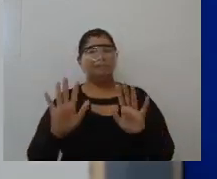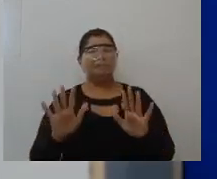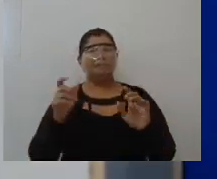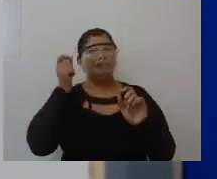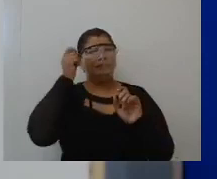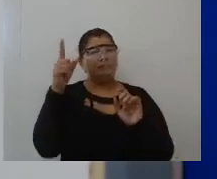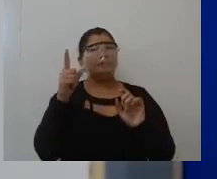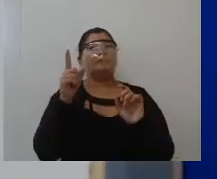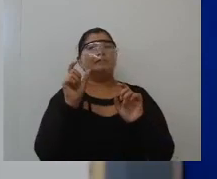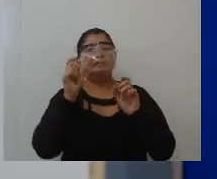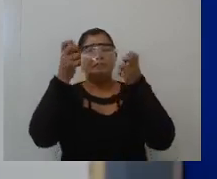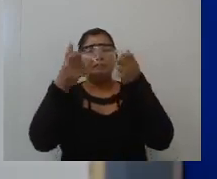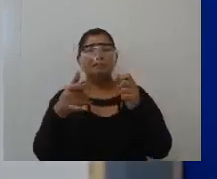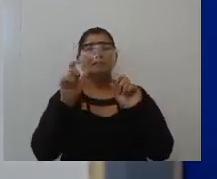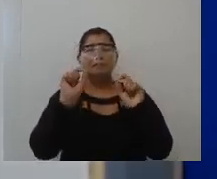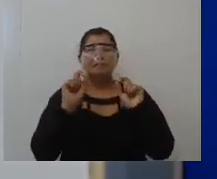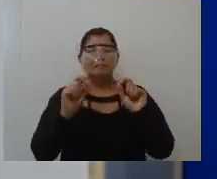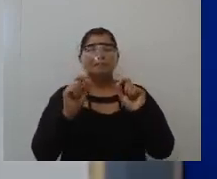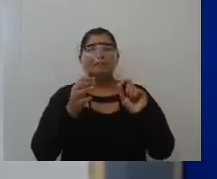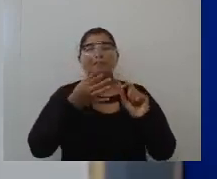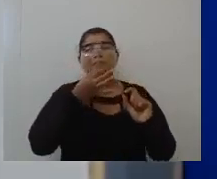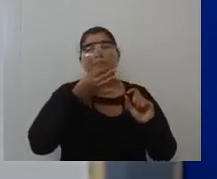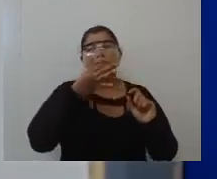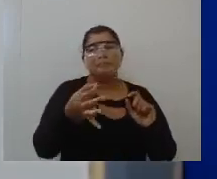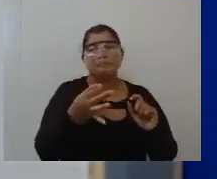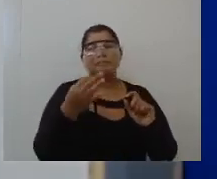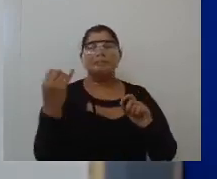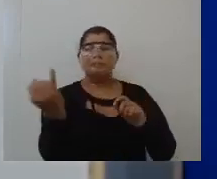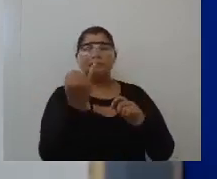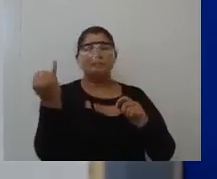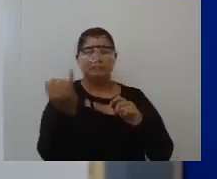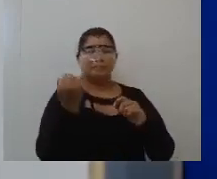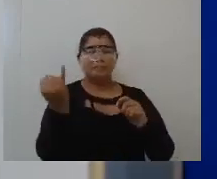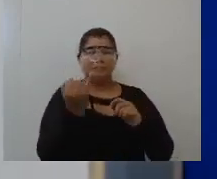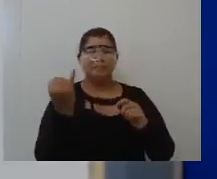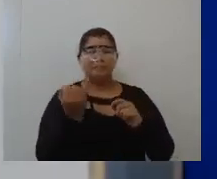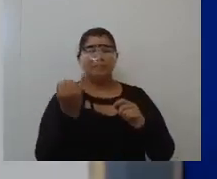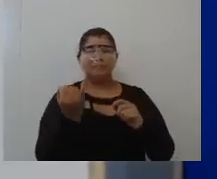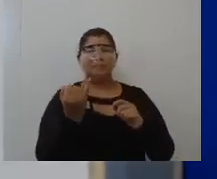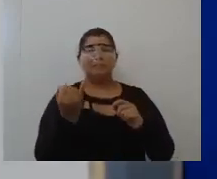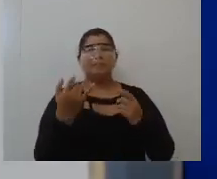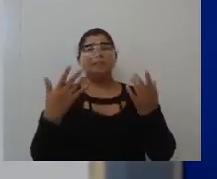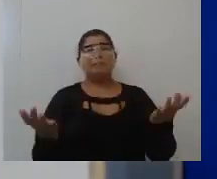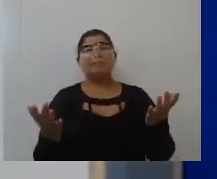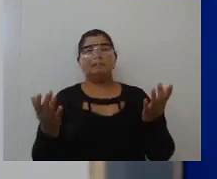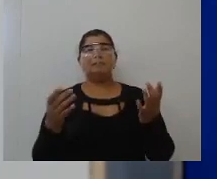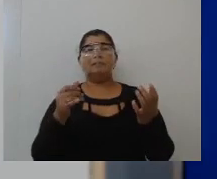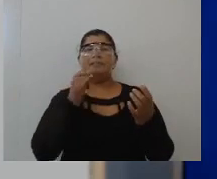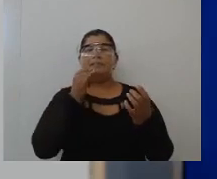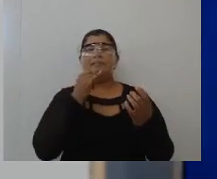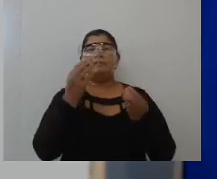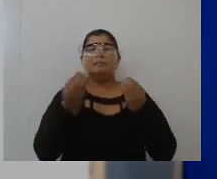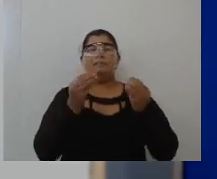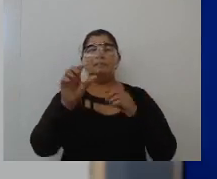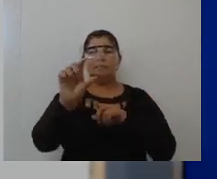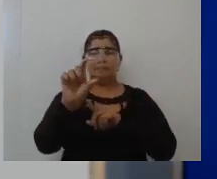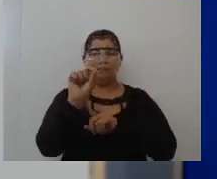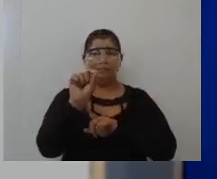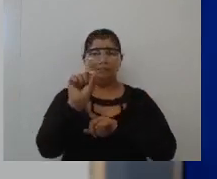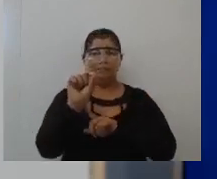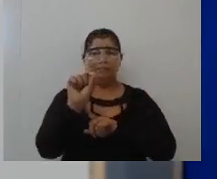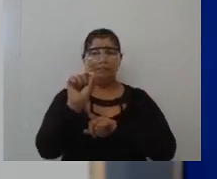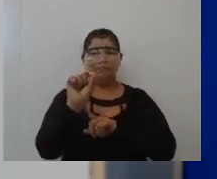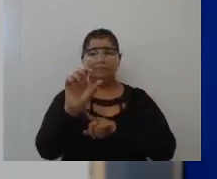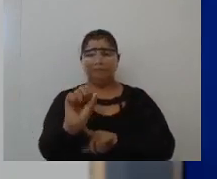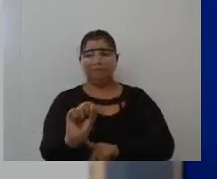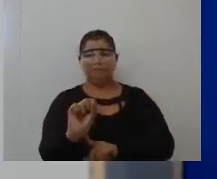minha ideia. O que eu quero falar é uma dica fundamental para vocês. Luiz, quando é que eu vou saber que o que e